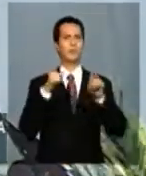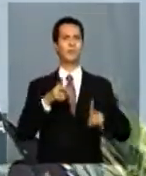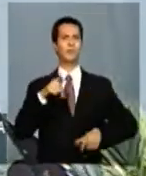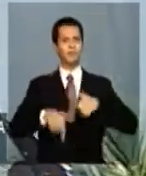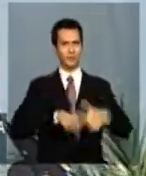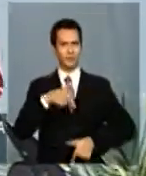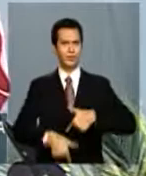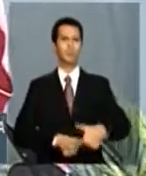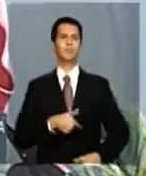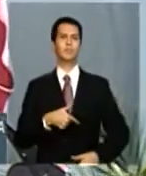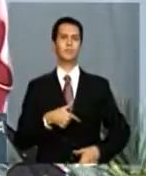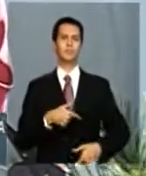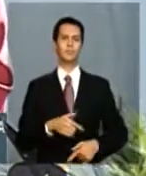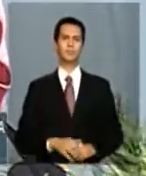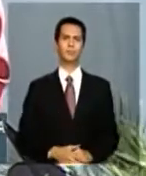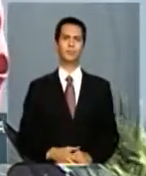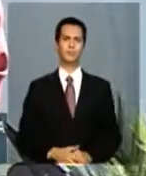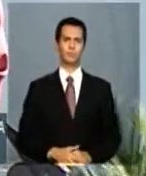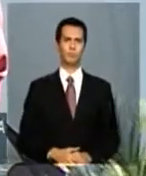para dar